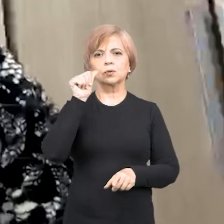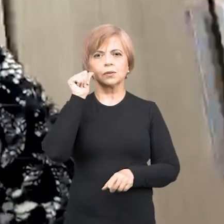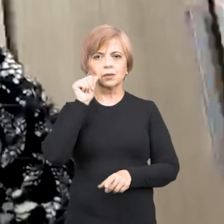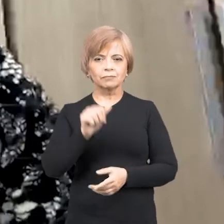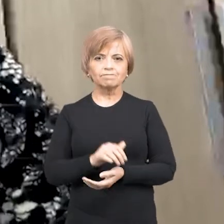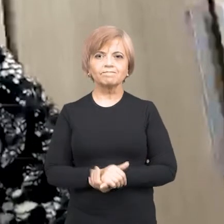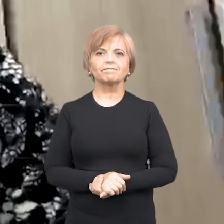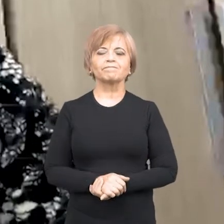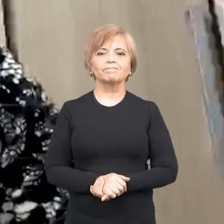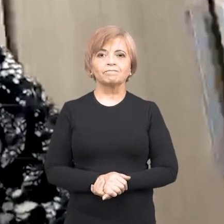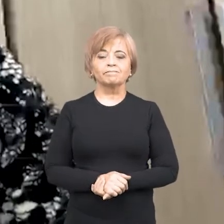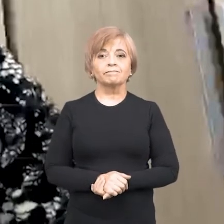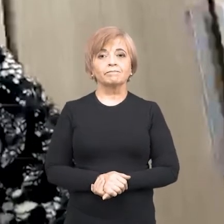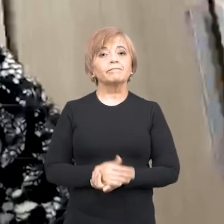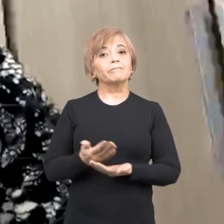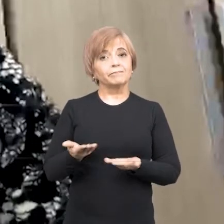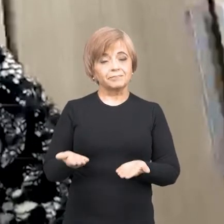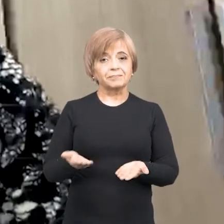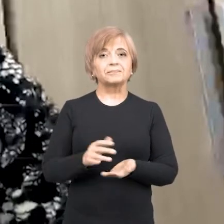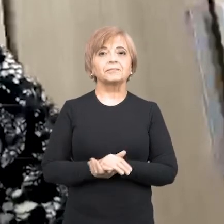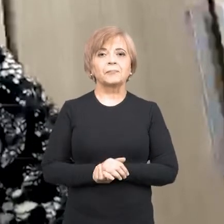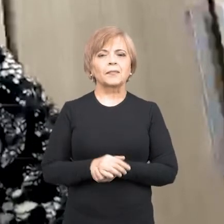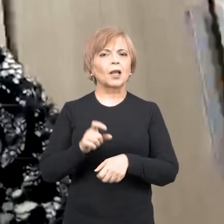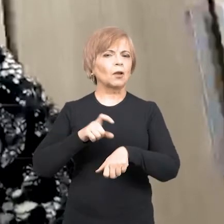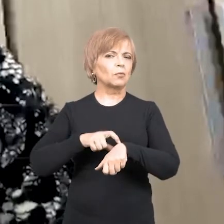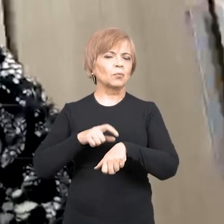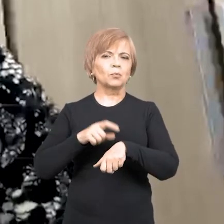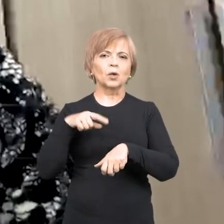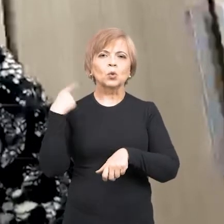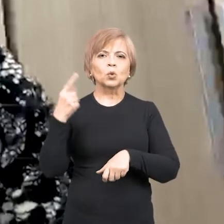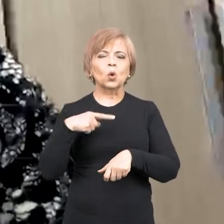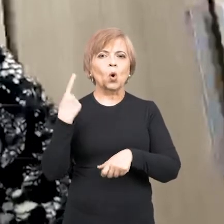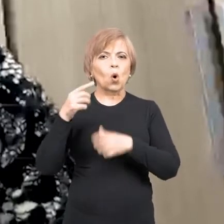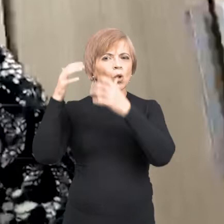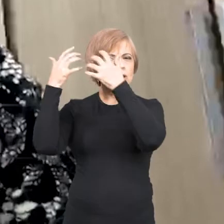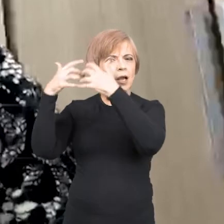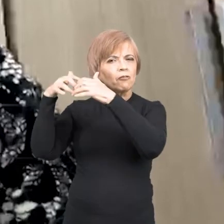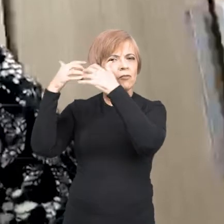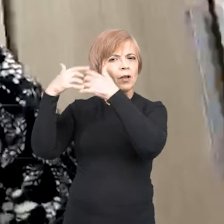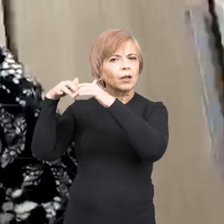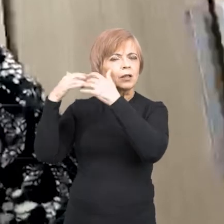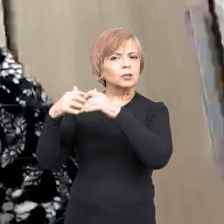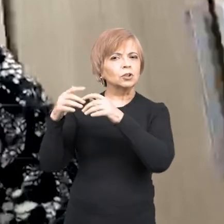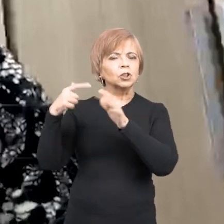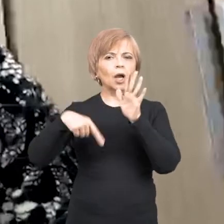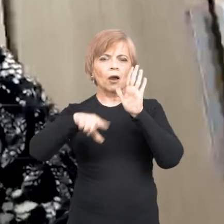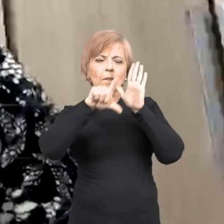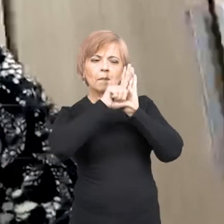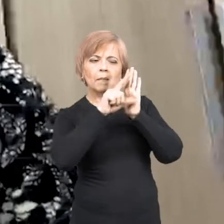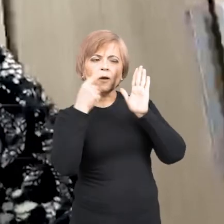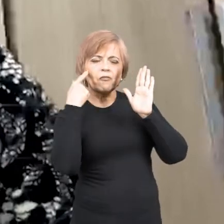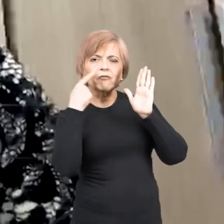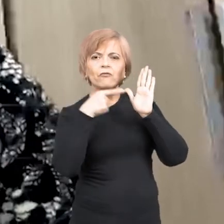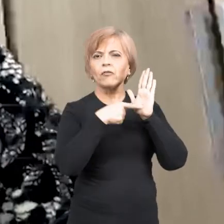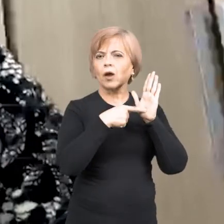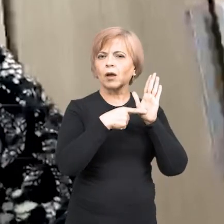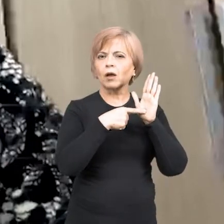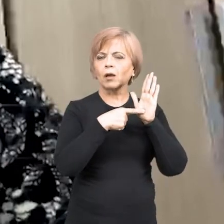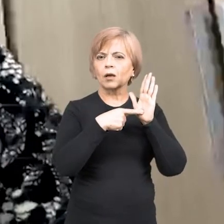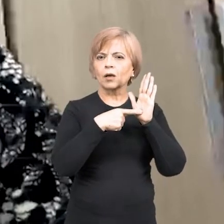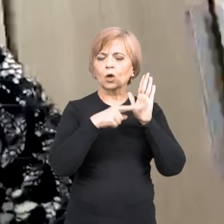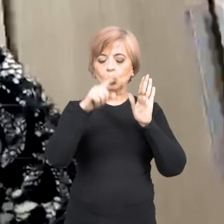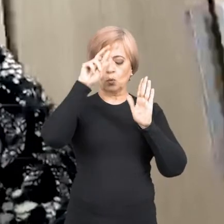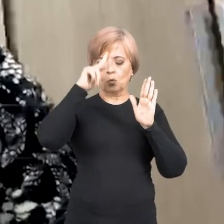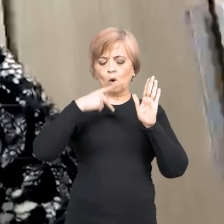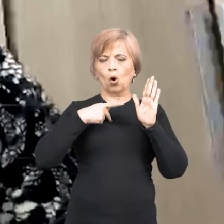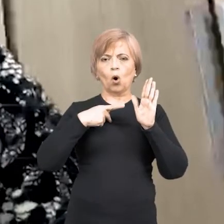né? Enfim, é um momento para a gente rever a lei, para a gente repensar nossos atos,